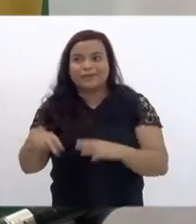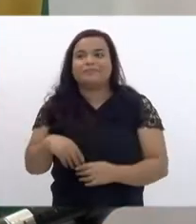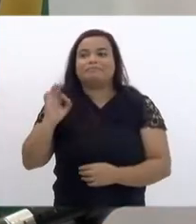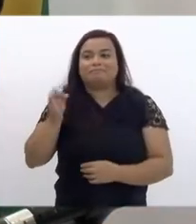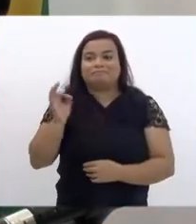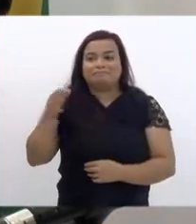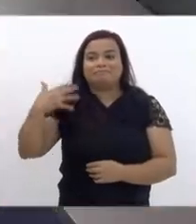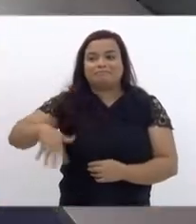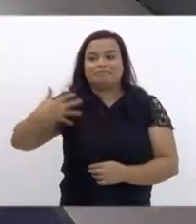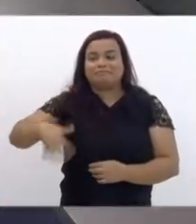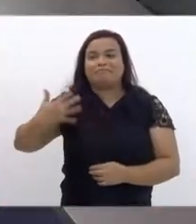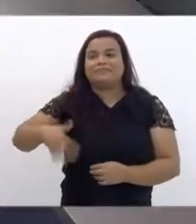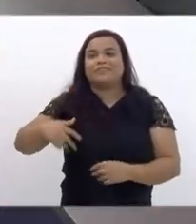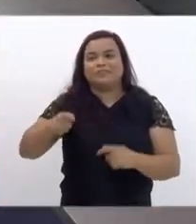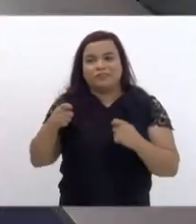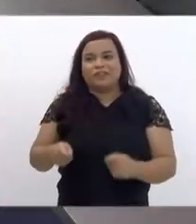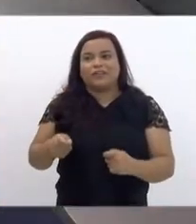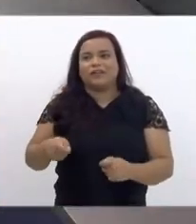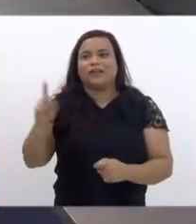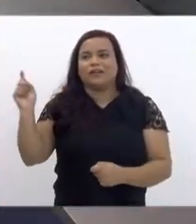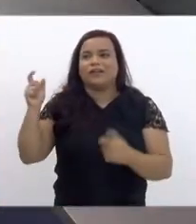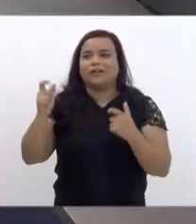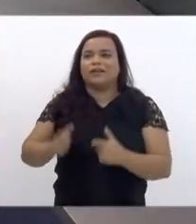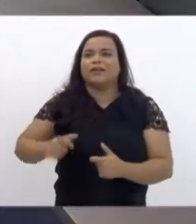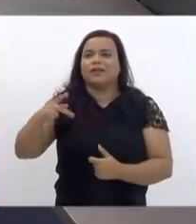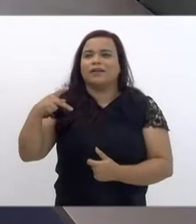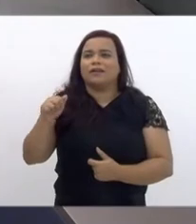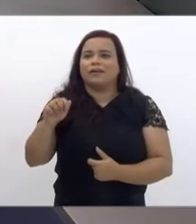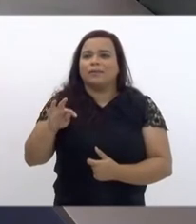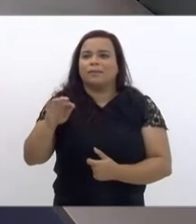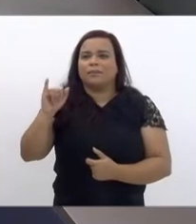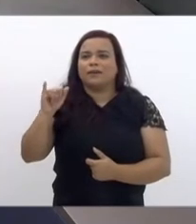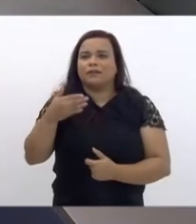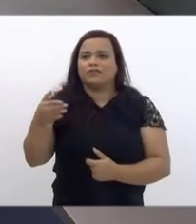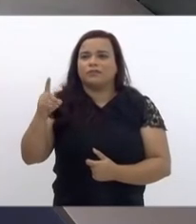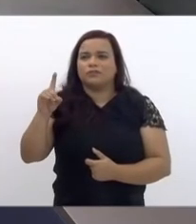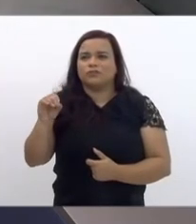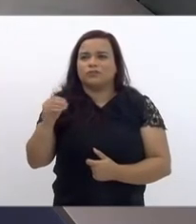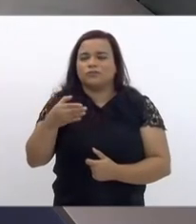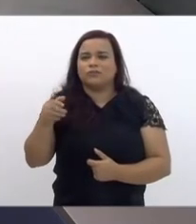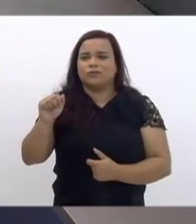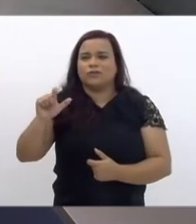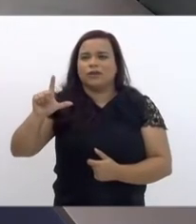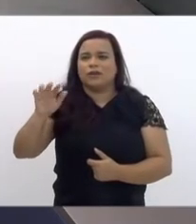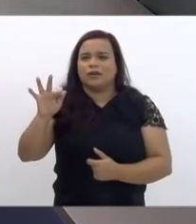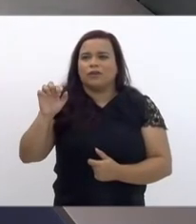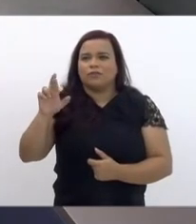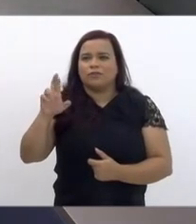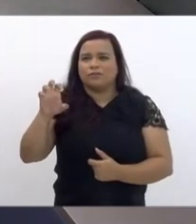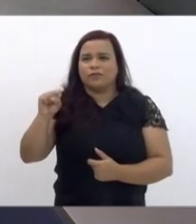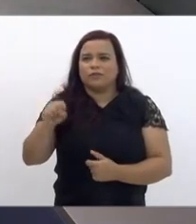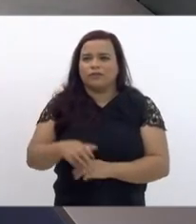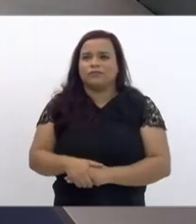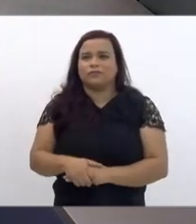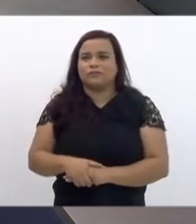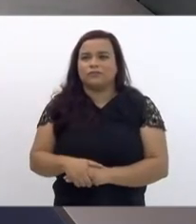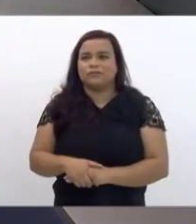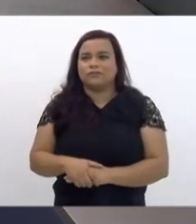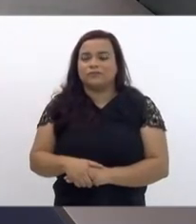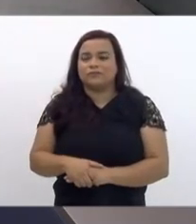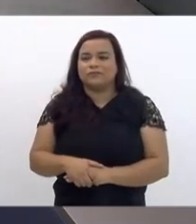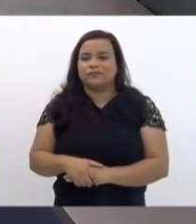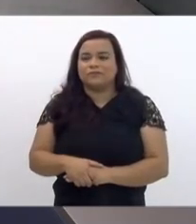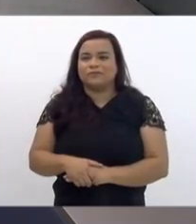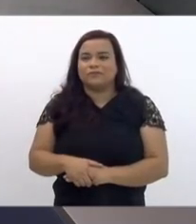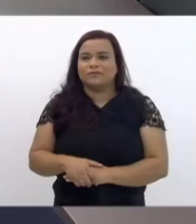A coisa é firme. Empatida aos Félix. Ah, mas não, daqui a pouco é o mês, isso aqui é tranquilo. Deixa aqui ele, o